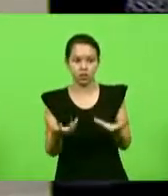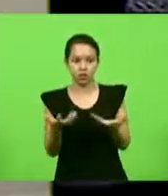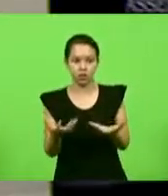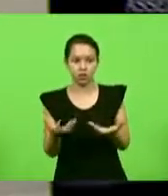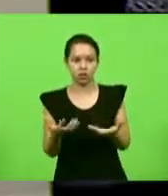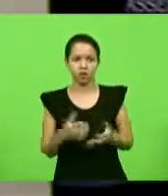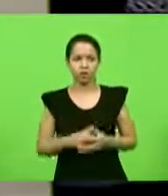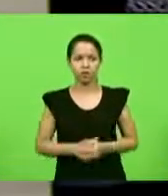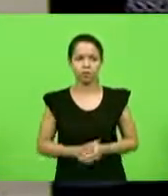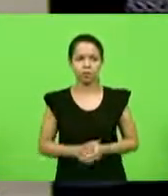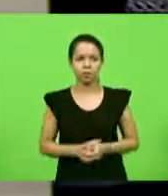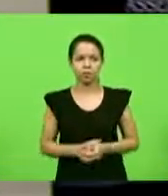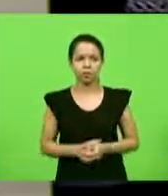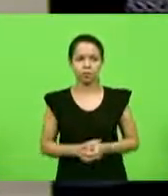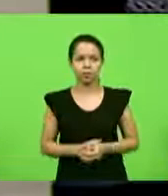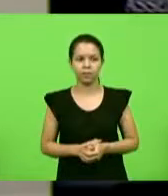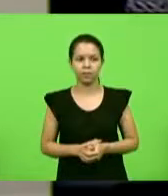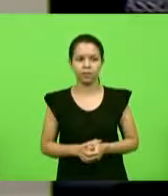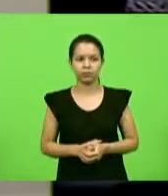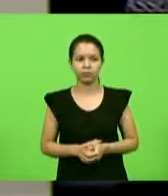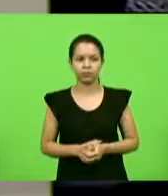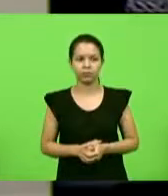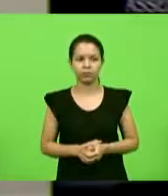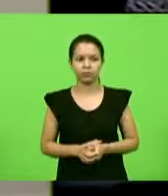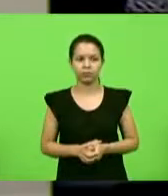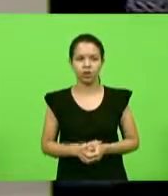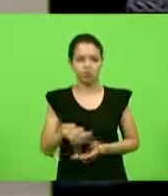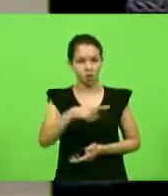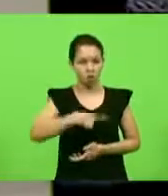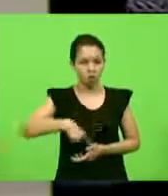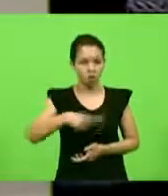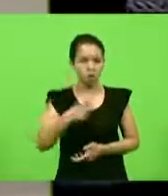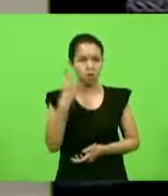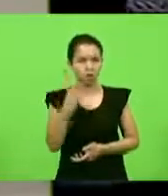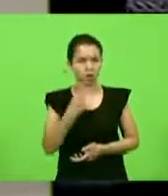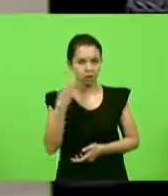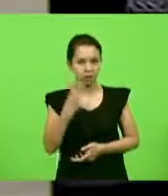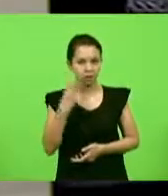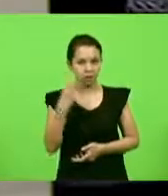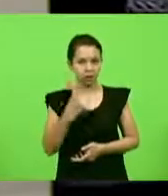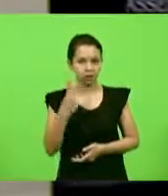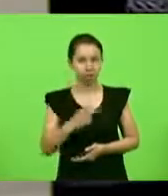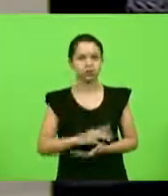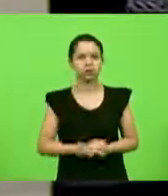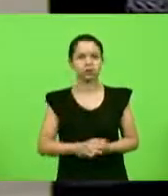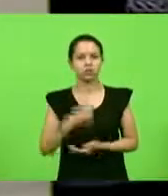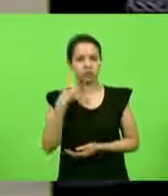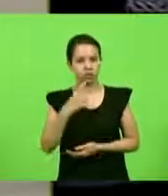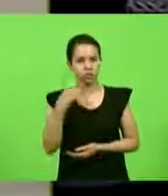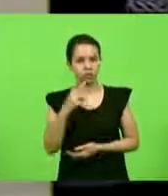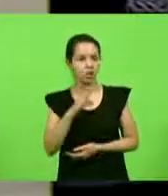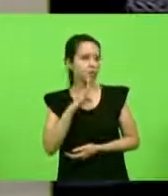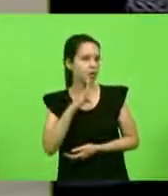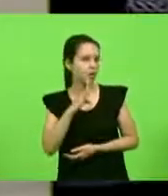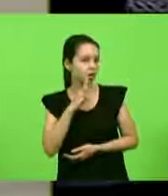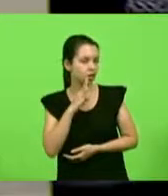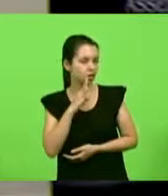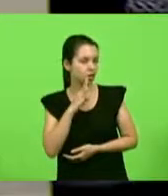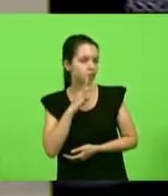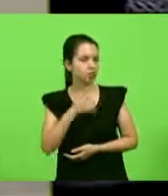isso, para que nós aqui, enquanto parlamentares, e já conversei com o deputado Berlanda, para que a gente